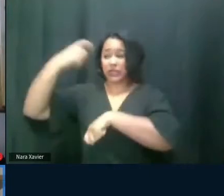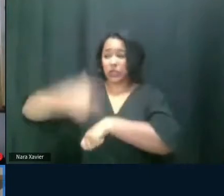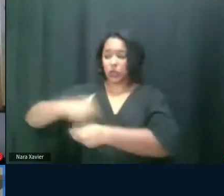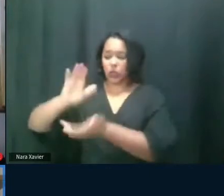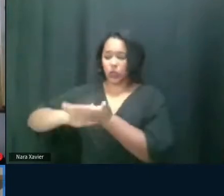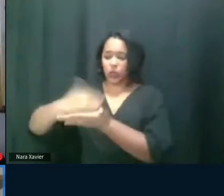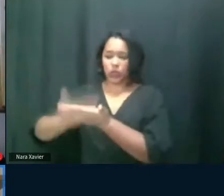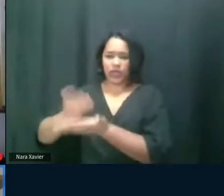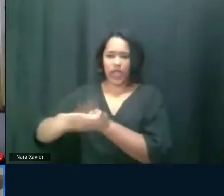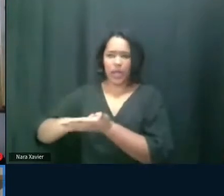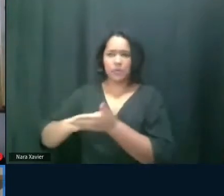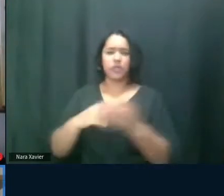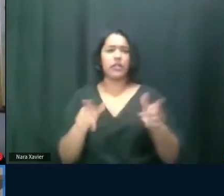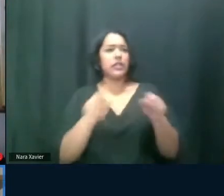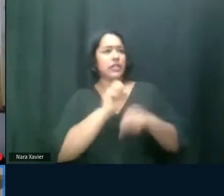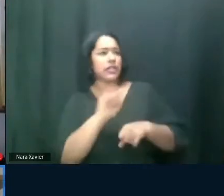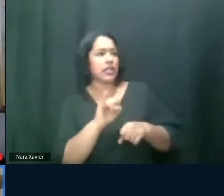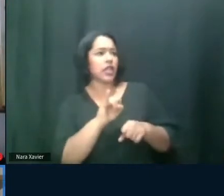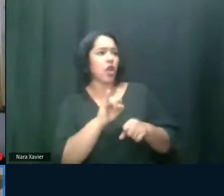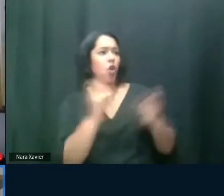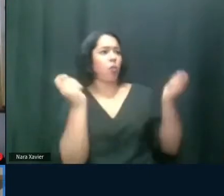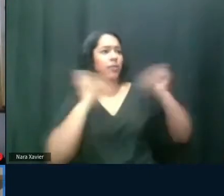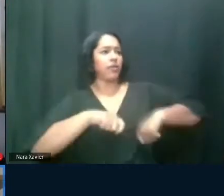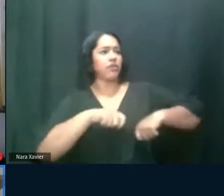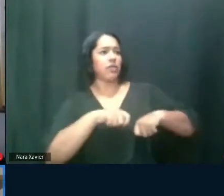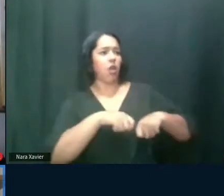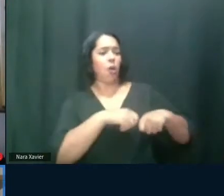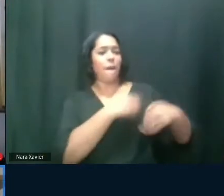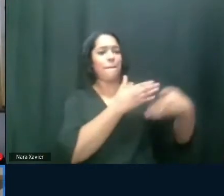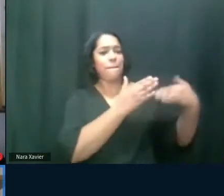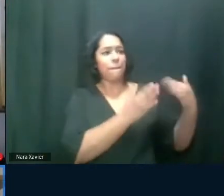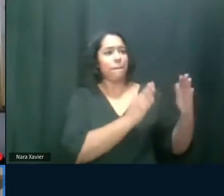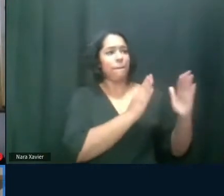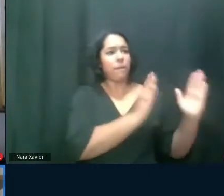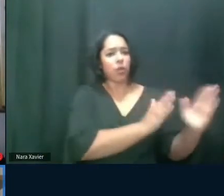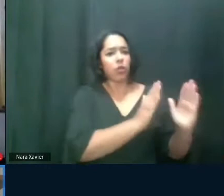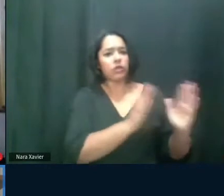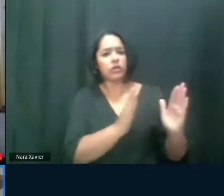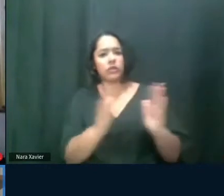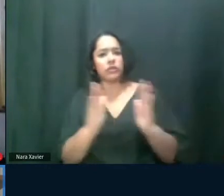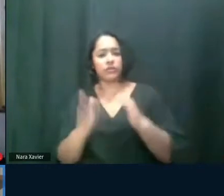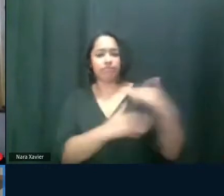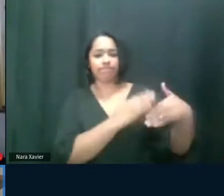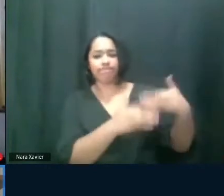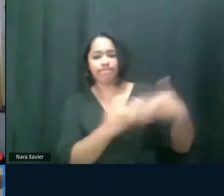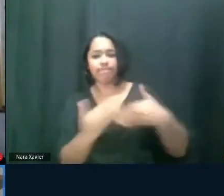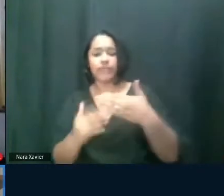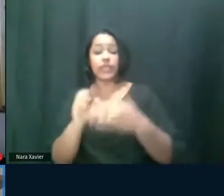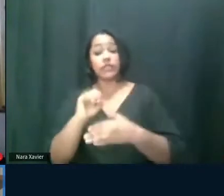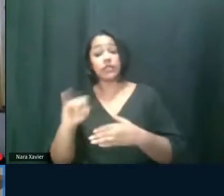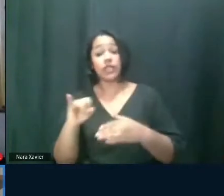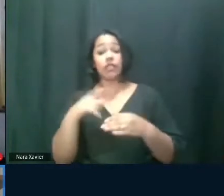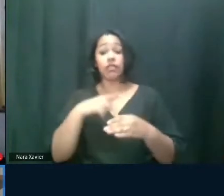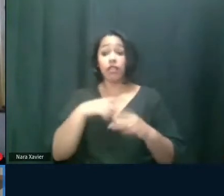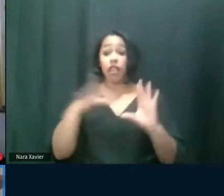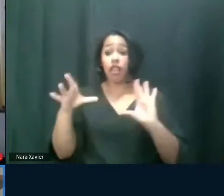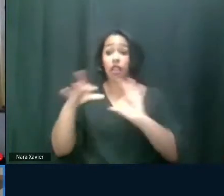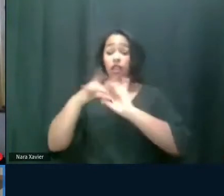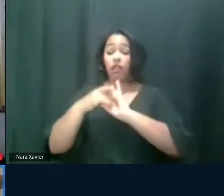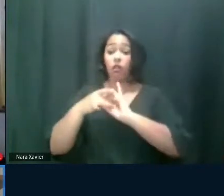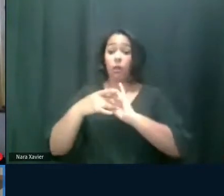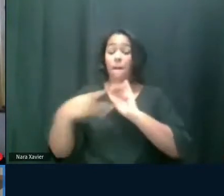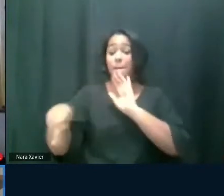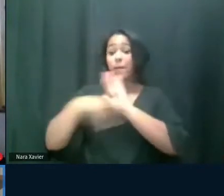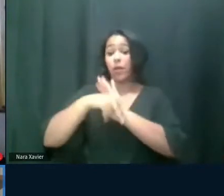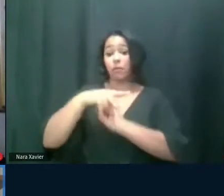do processo, se isso dialoga, de fato, com a sua própria experiência. E aí seria, talvez,